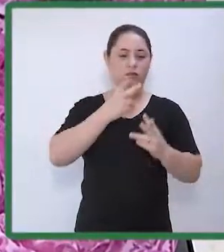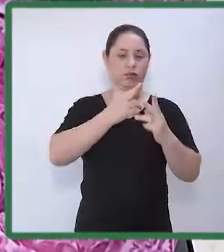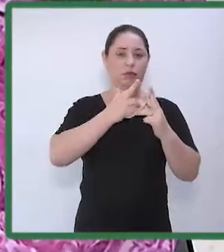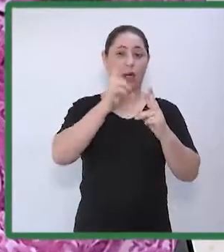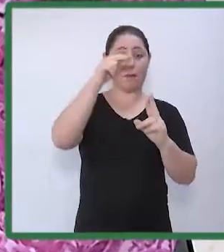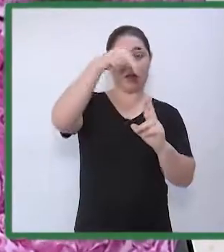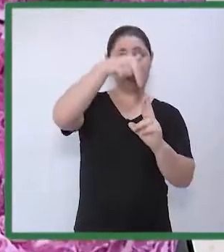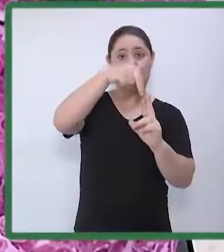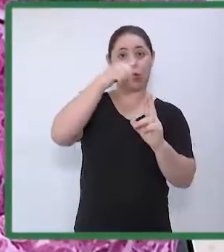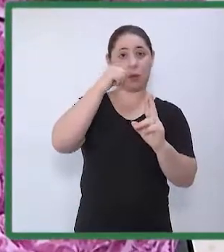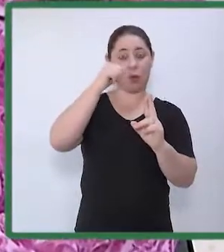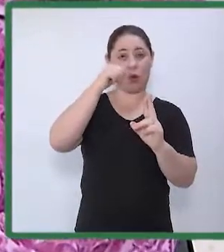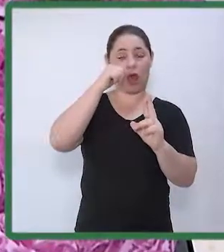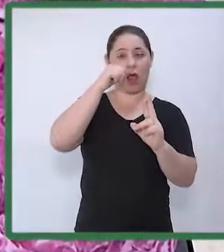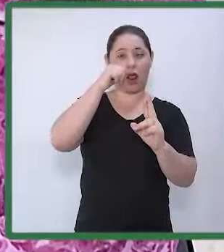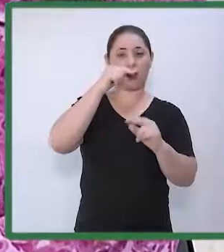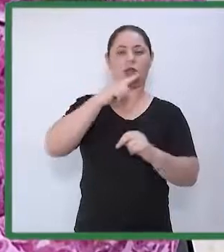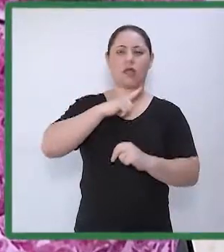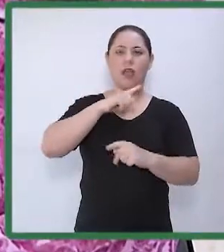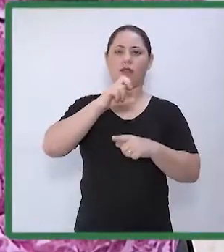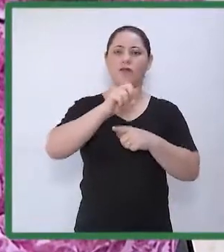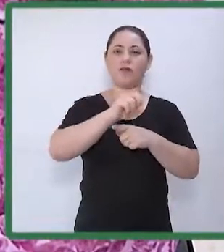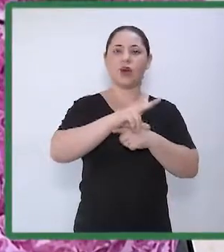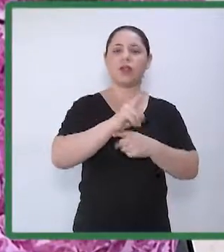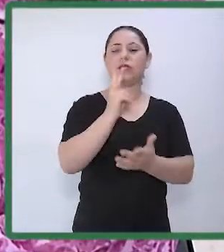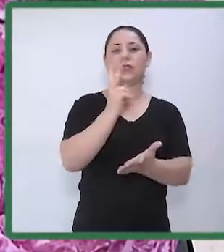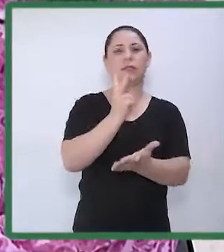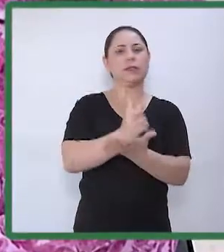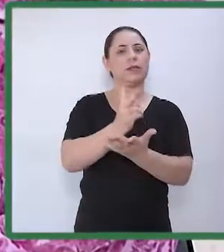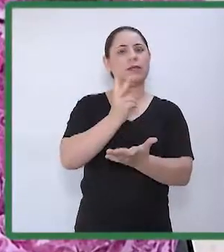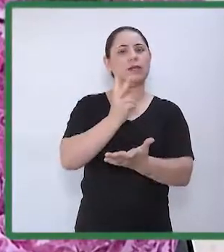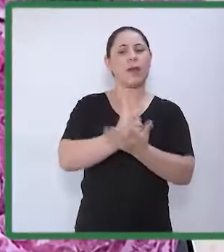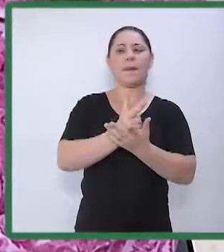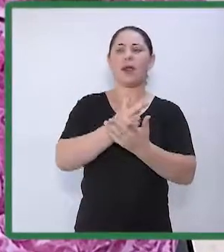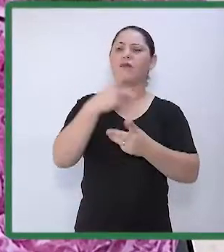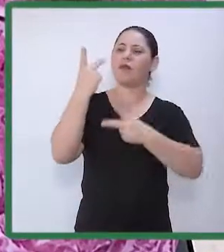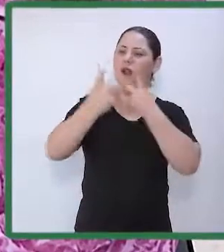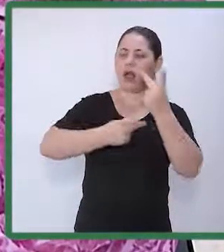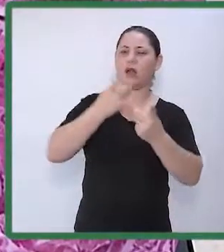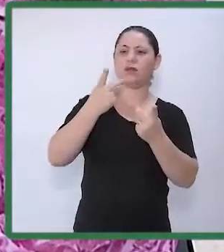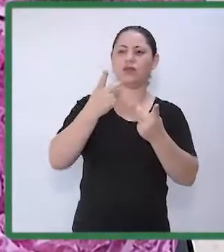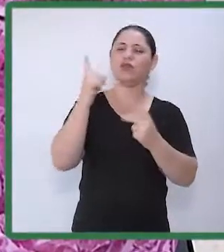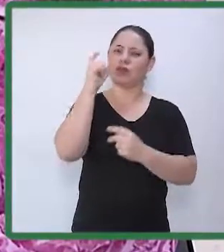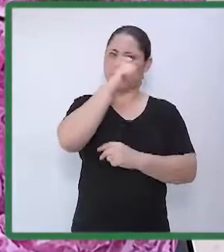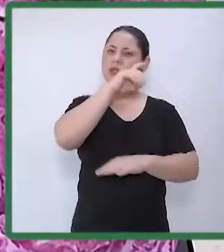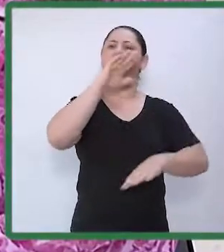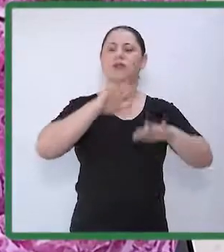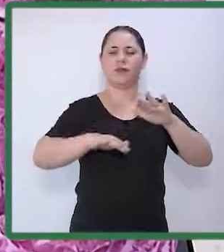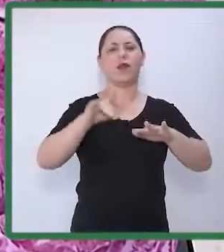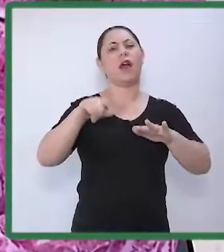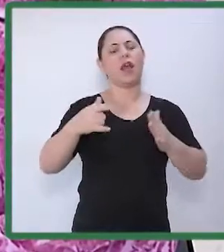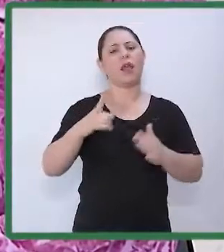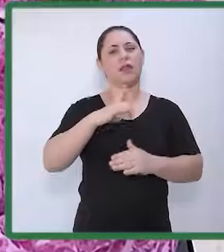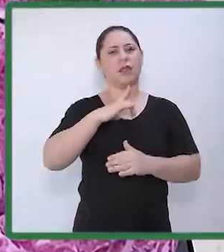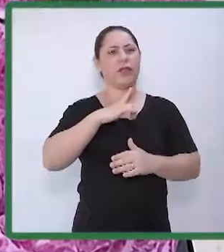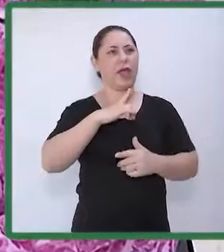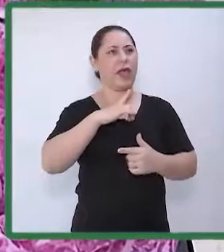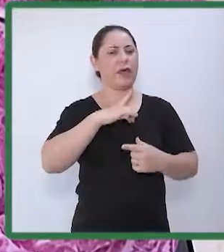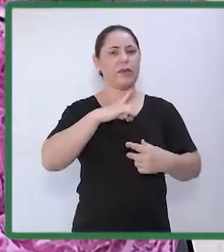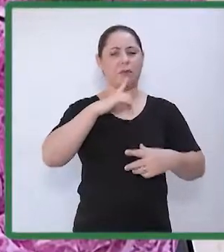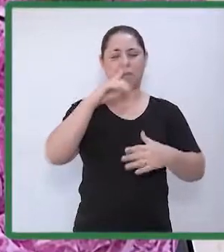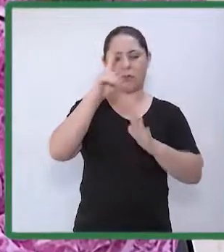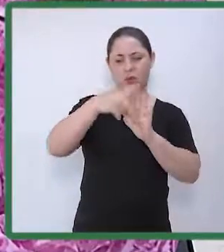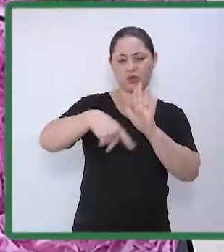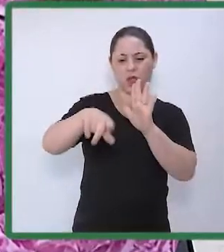primeira representante feminina a assumir esse cargo que sempre é tão comentado, que é difícil às vezes, né, deputada? Tem